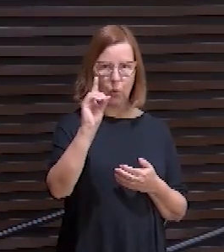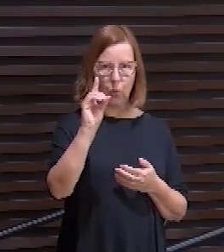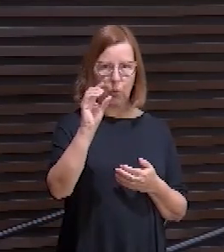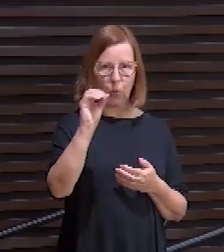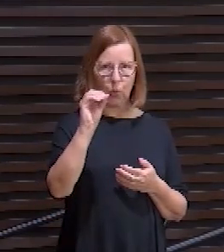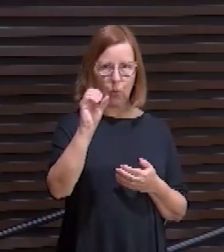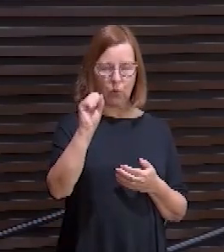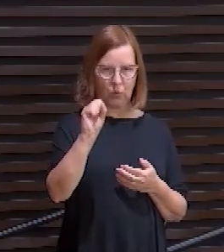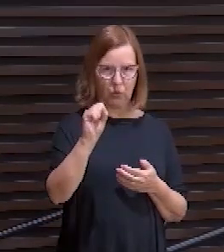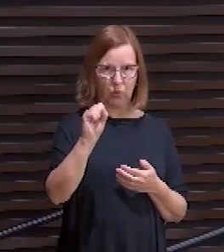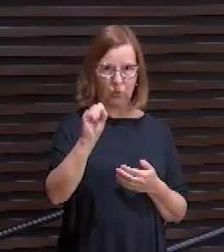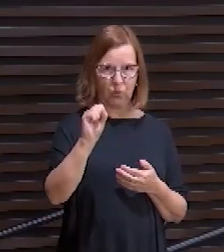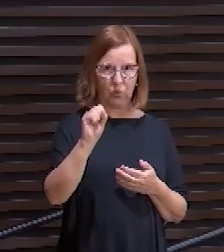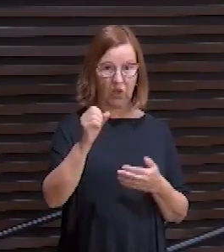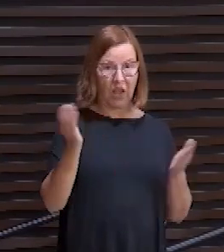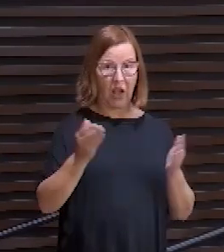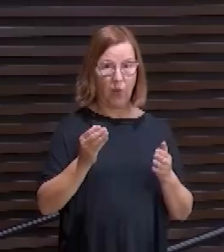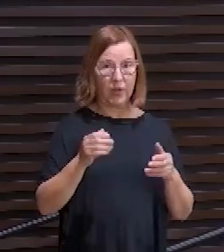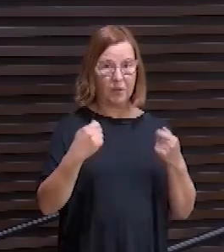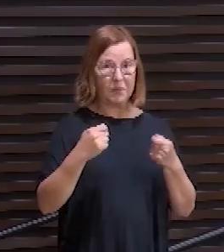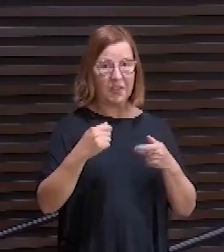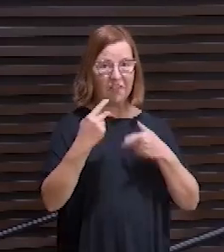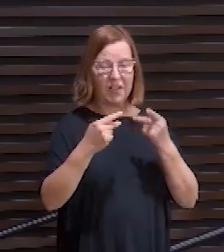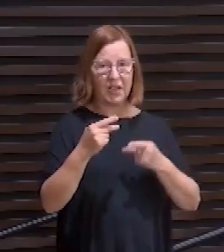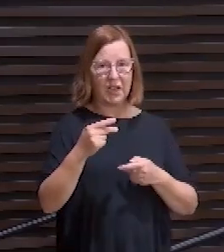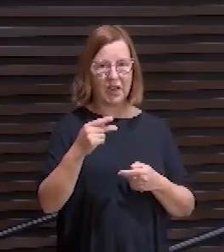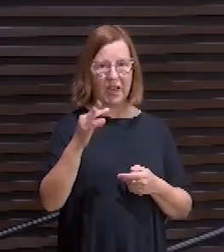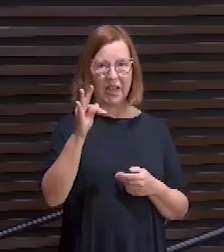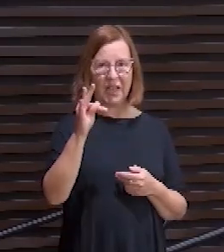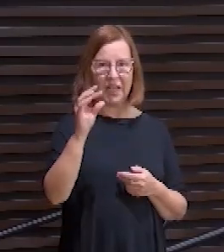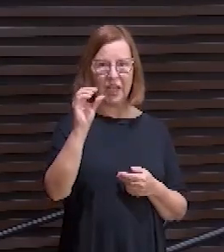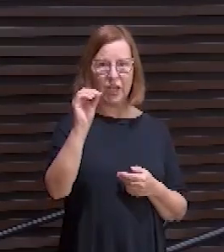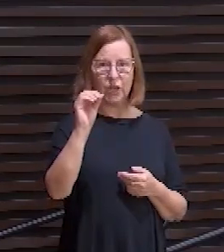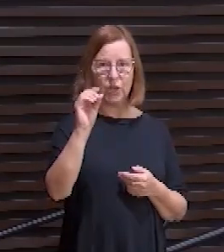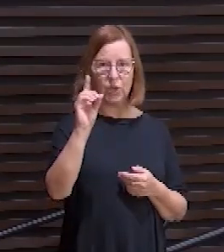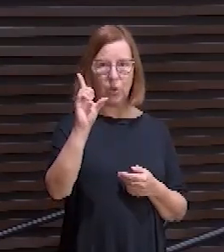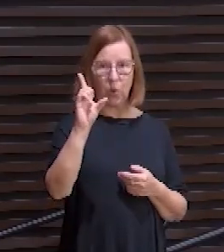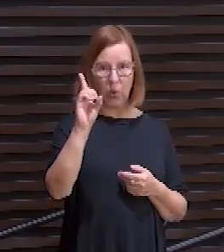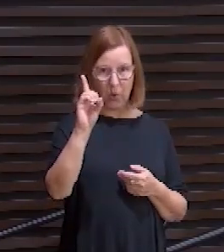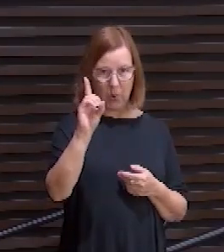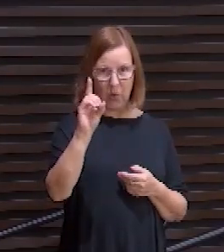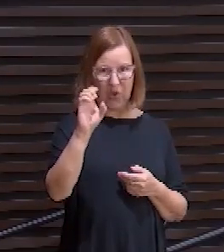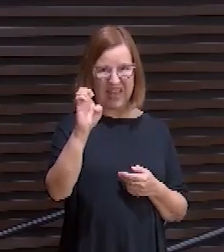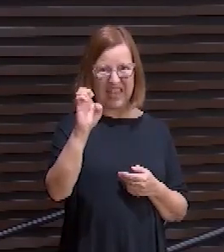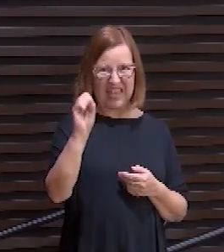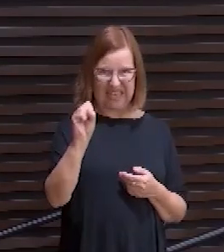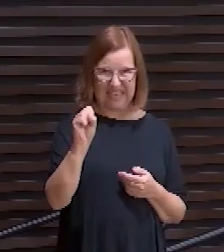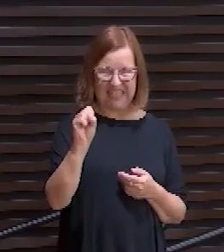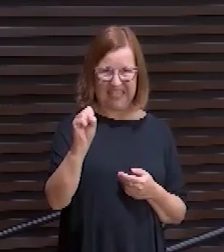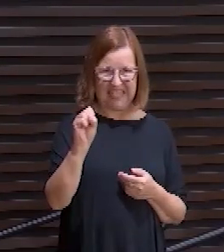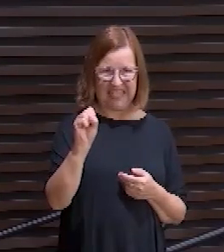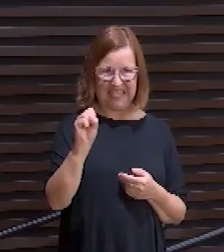Misericórdia. Porque ele cuidará em mudar os tempos e a lei.